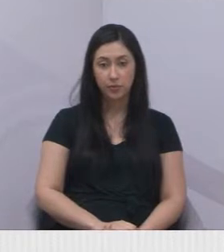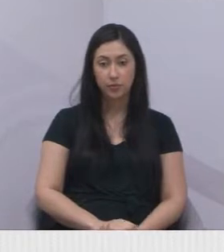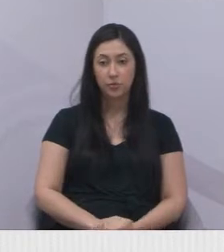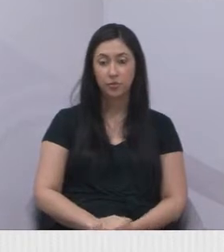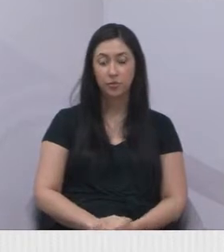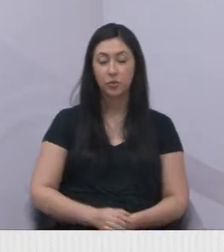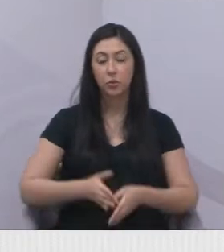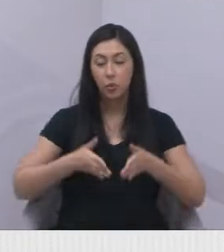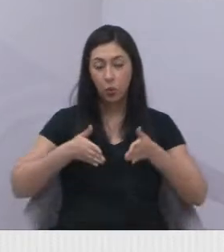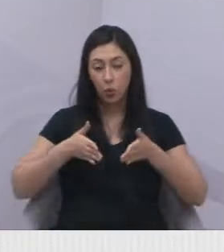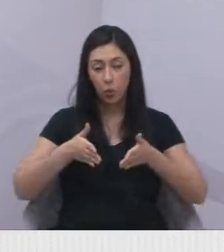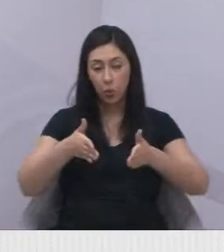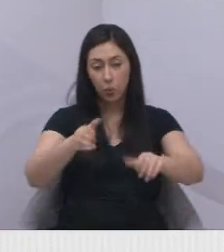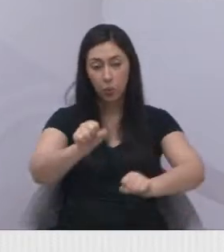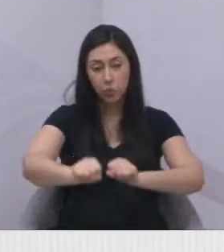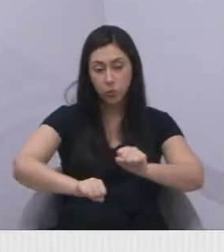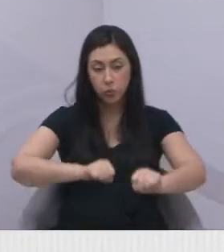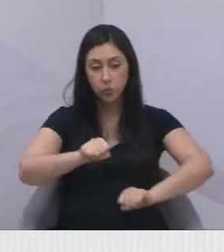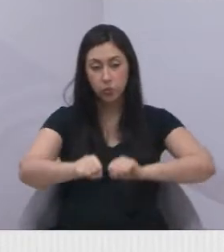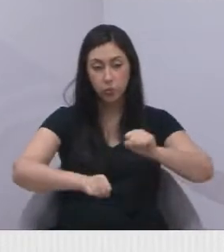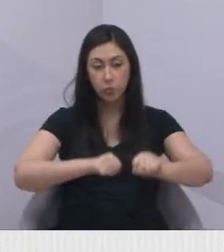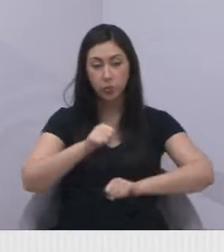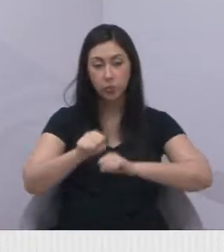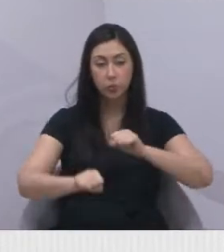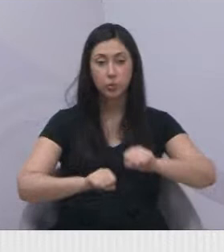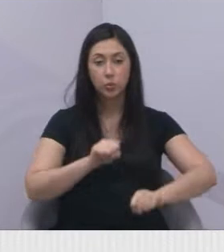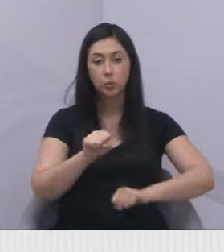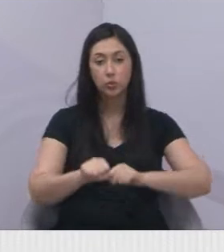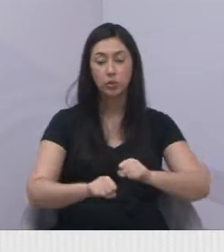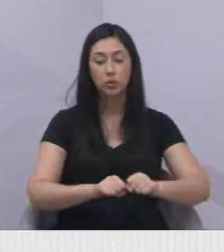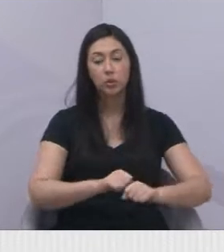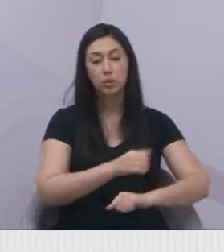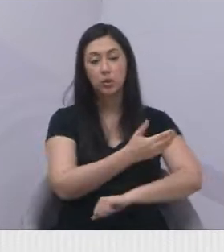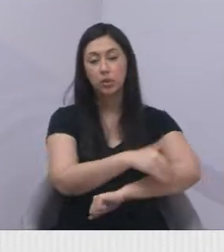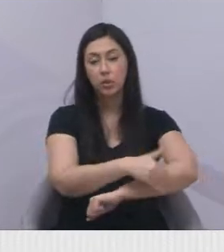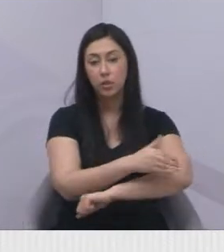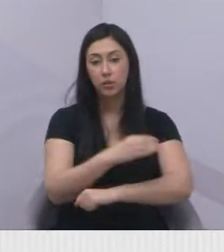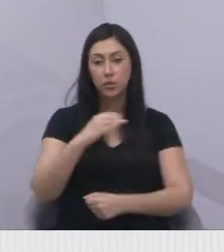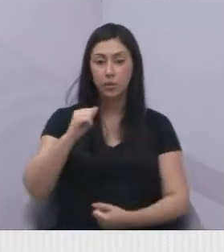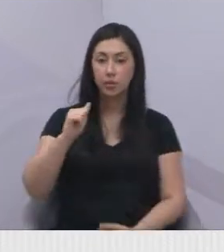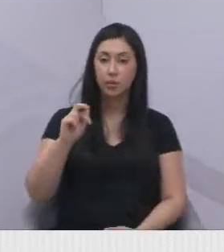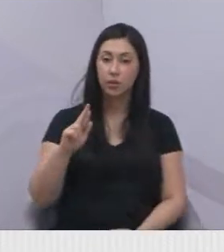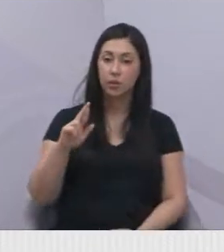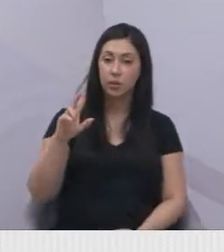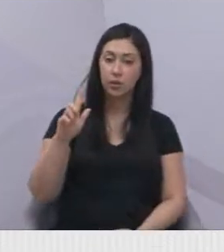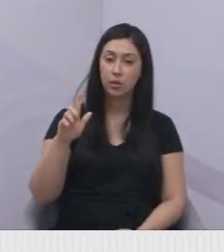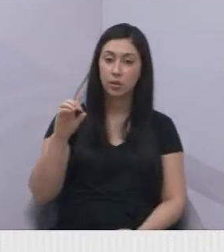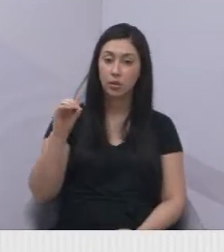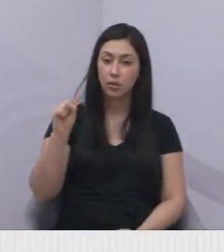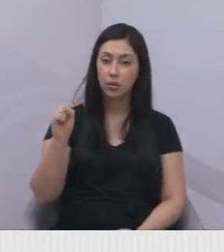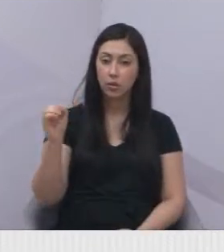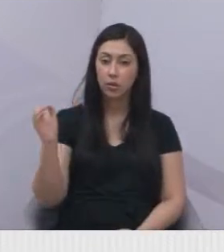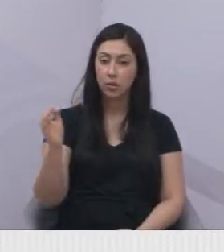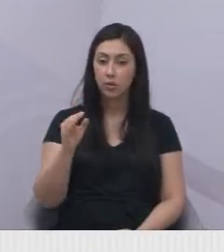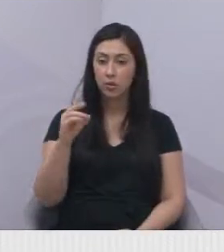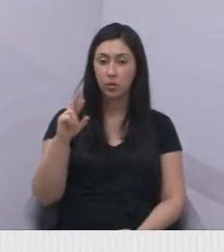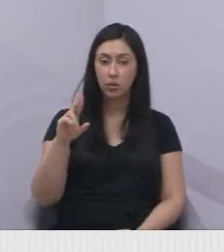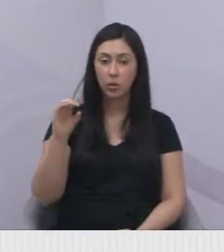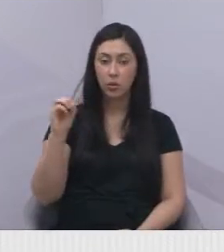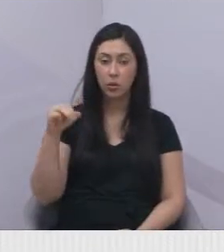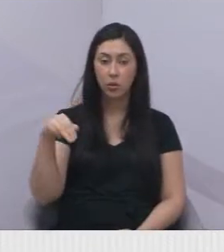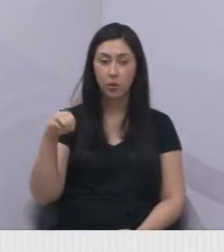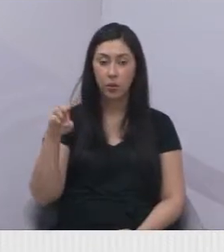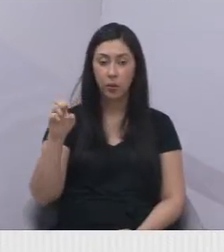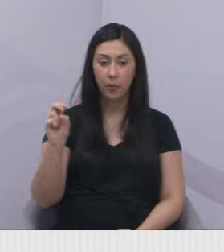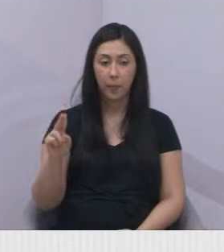Ciclovia na Avenida Doutor Carlos Romeu Pedrilli, no Parque Meia Lua. Está muito bonito aqui lá, ó. Lindo